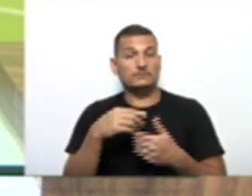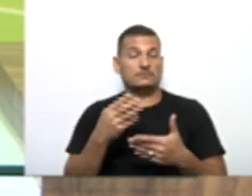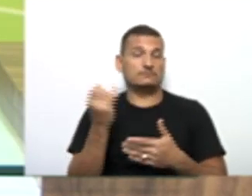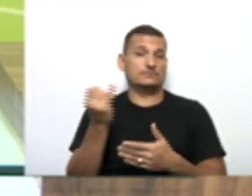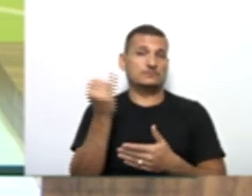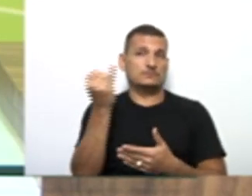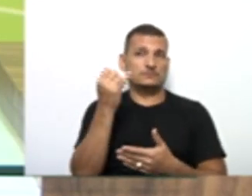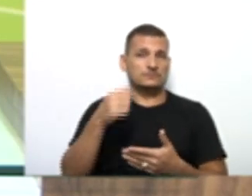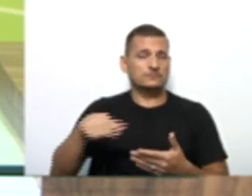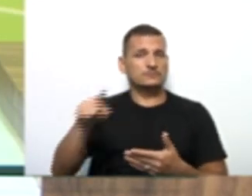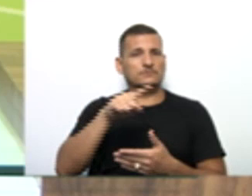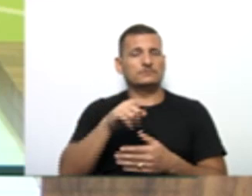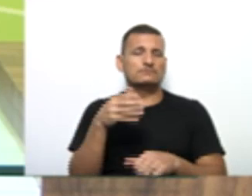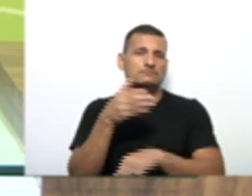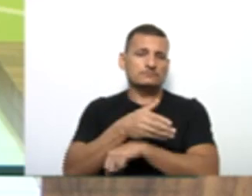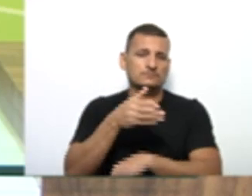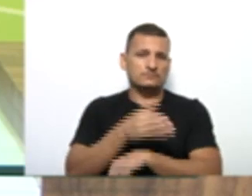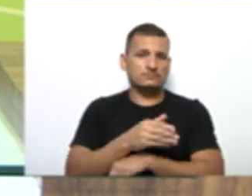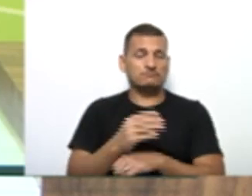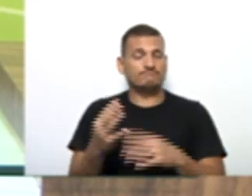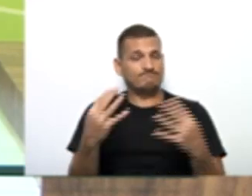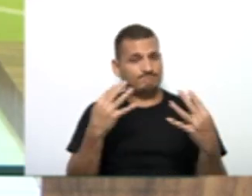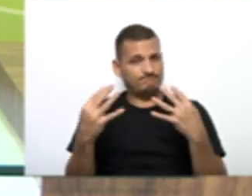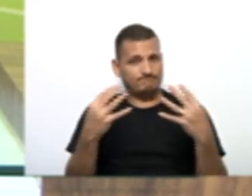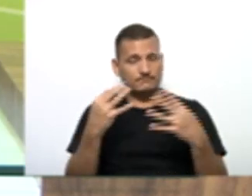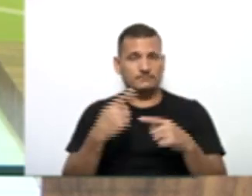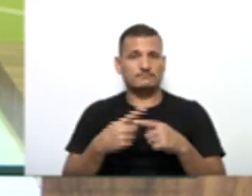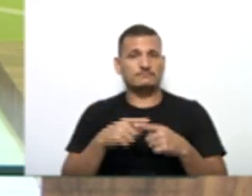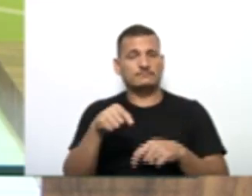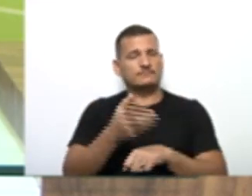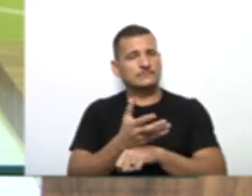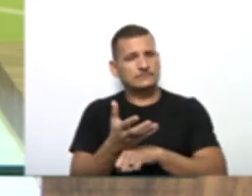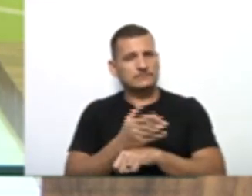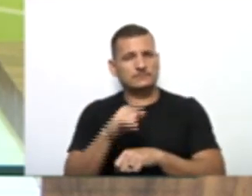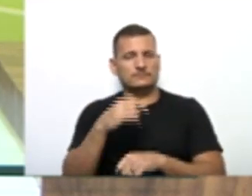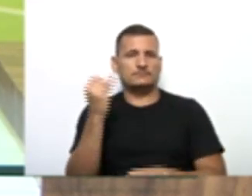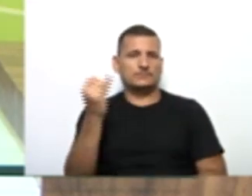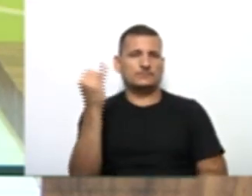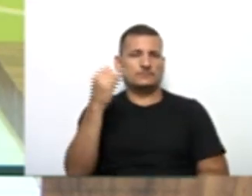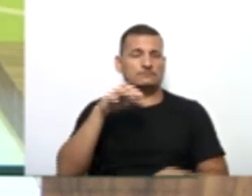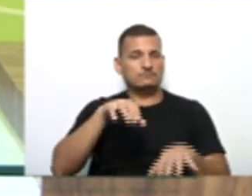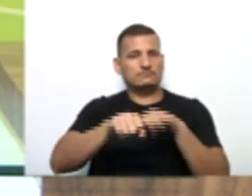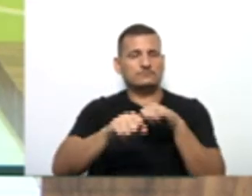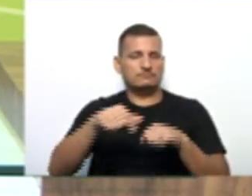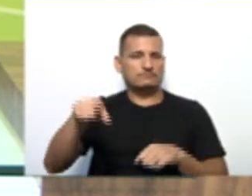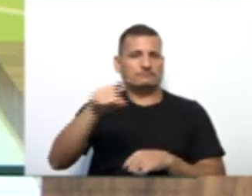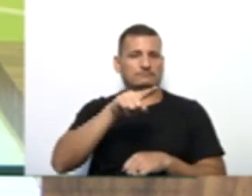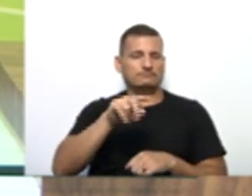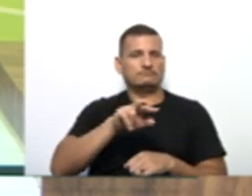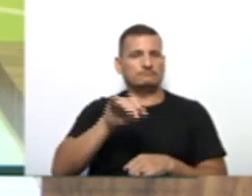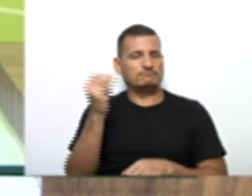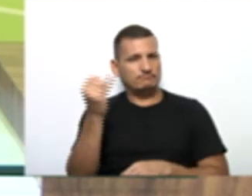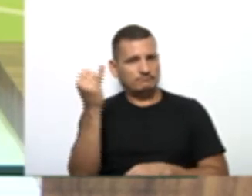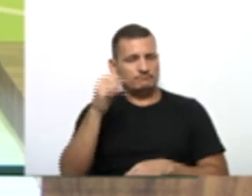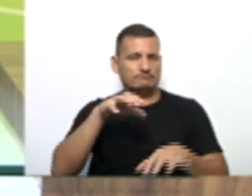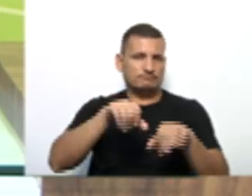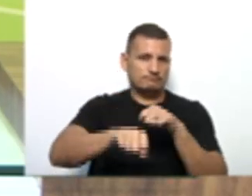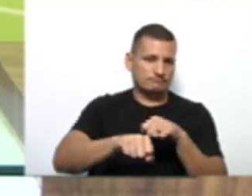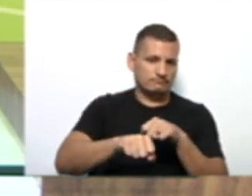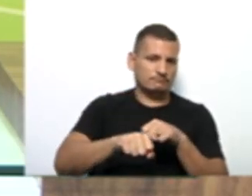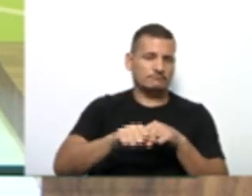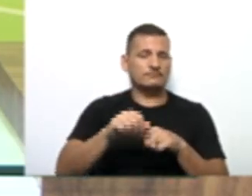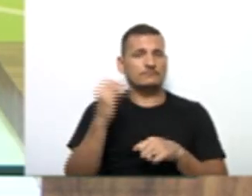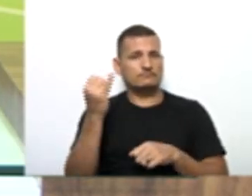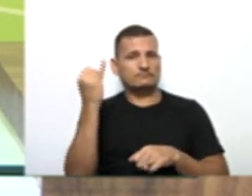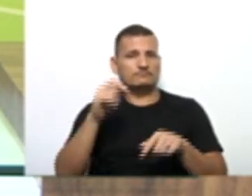importante que vocês participem, estejam atentos, porque essa disciplina ela é fundamental para a formação de vocês. Ela vai ser fundamental para a formação e